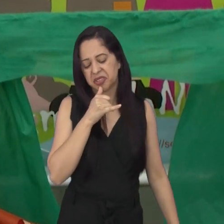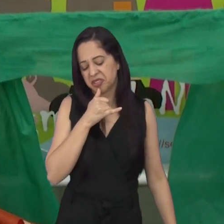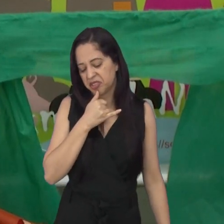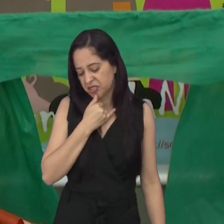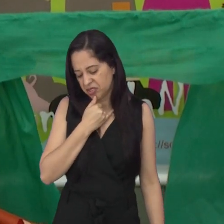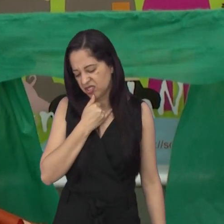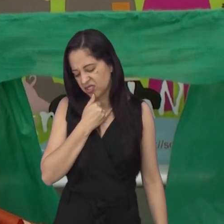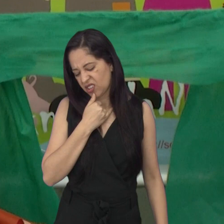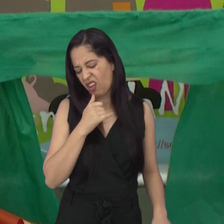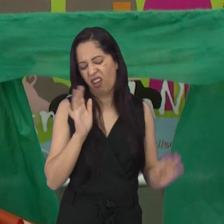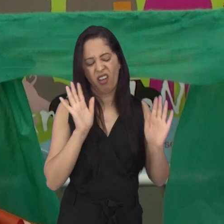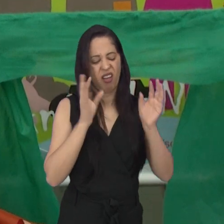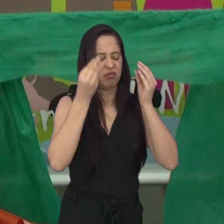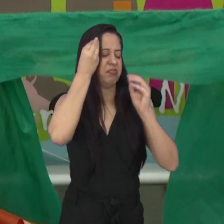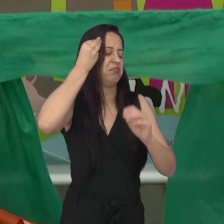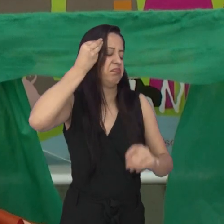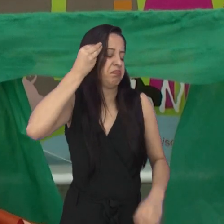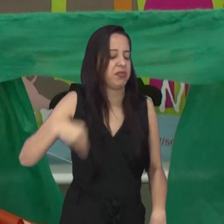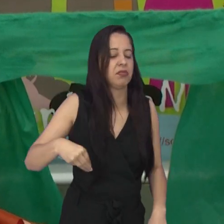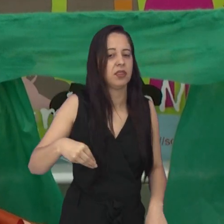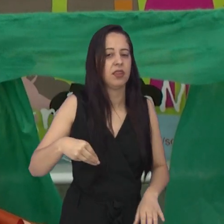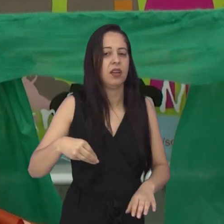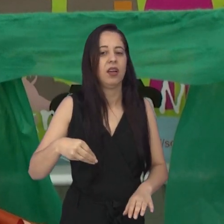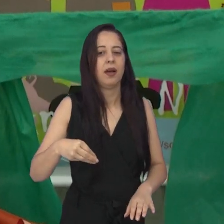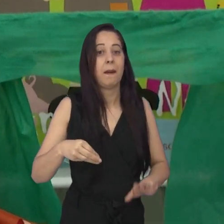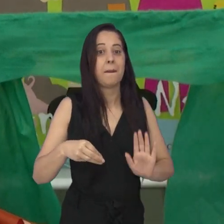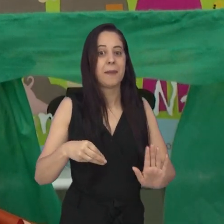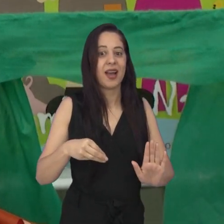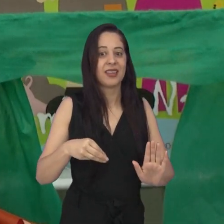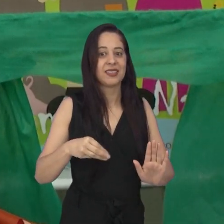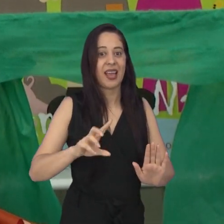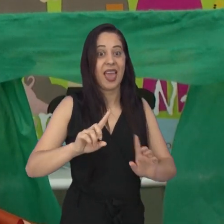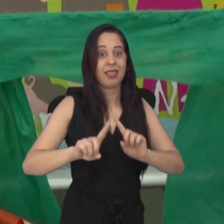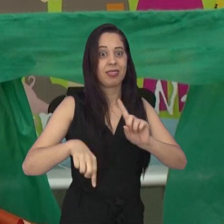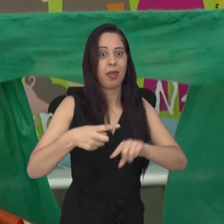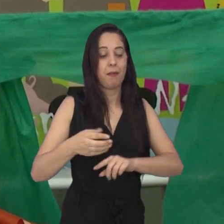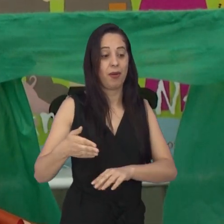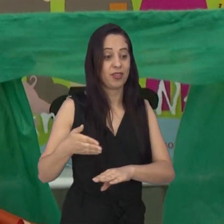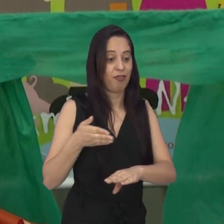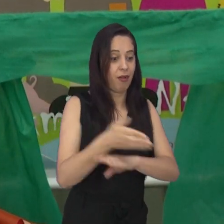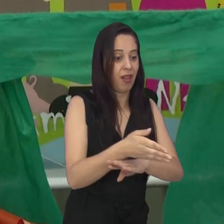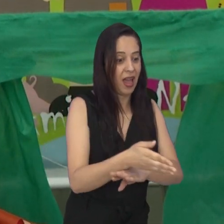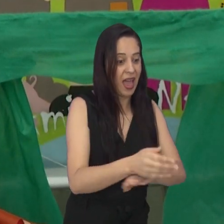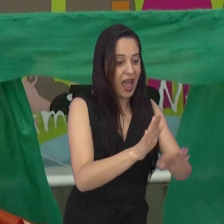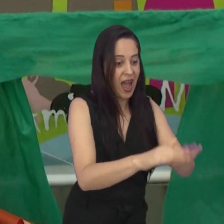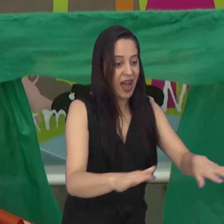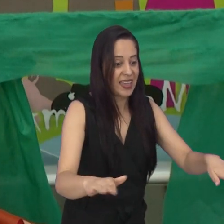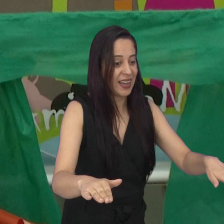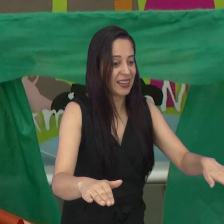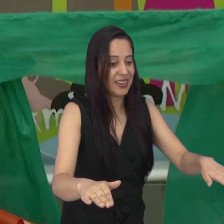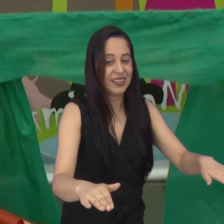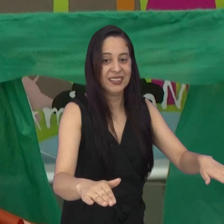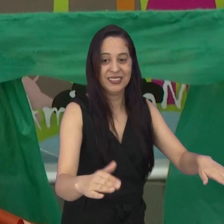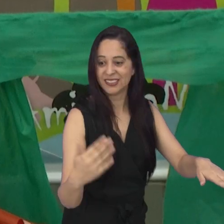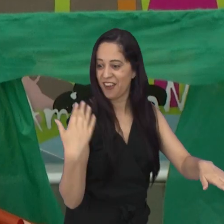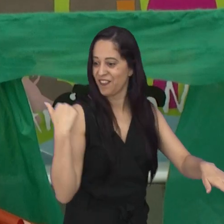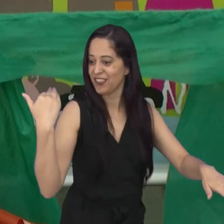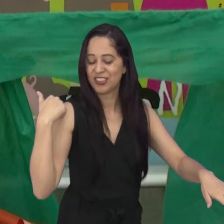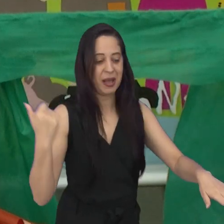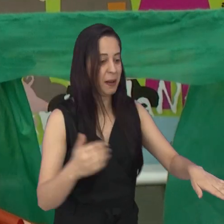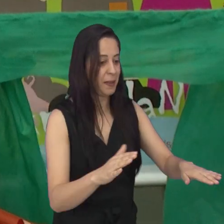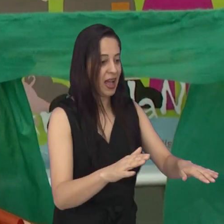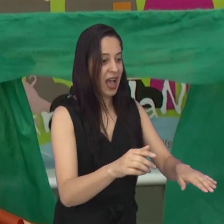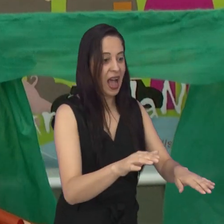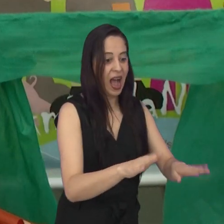mal, tá assim para baixo, não vou continuar, porque tá, nossa, isso, aquilo. Mas aí quando você vai, uma criança te chama,